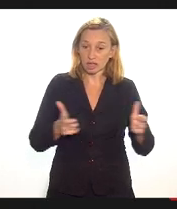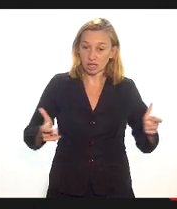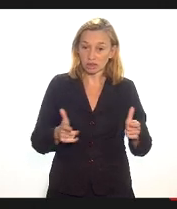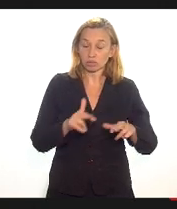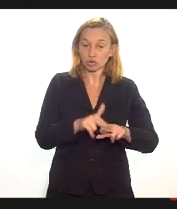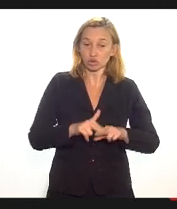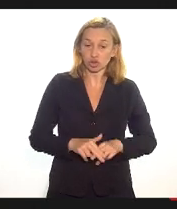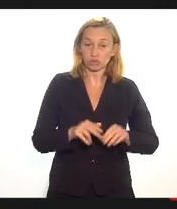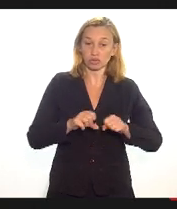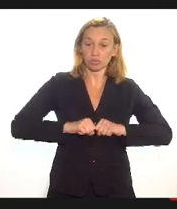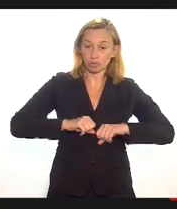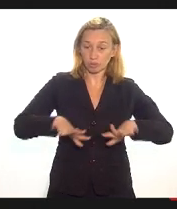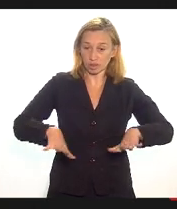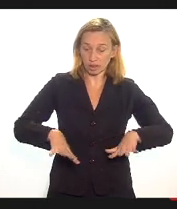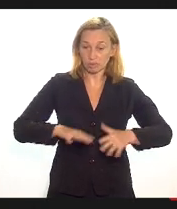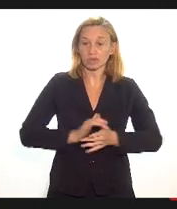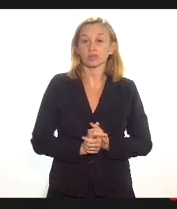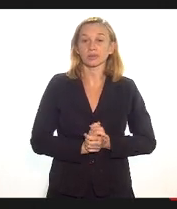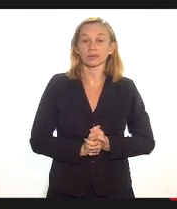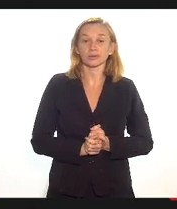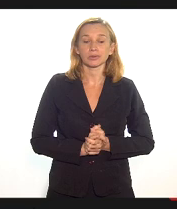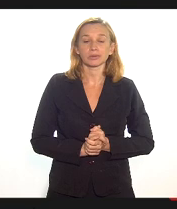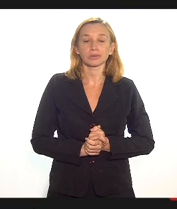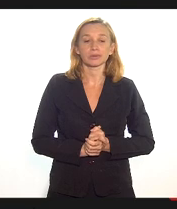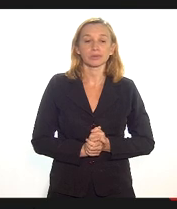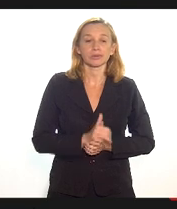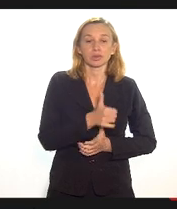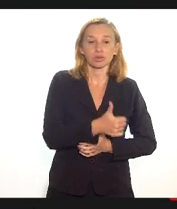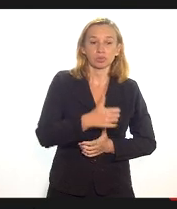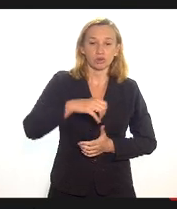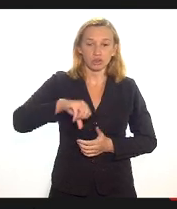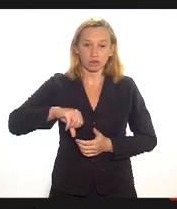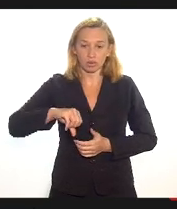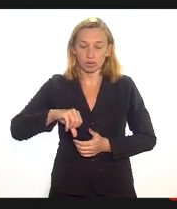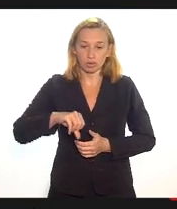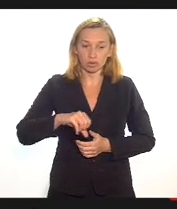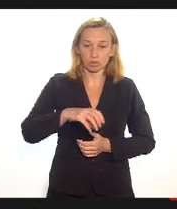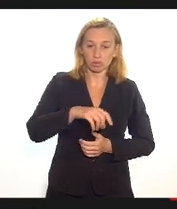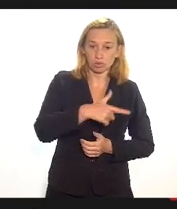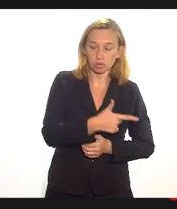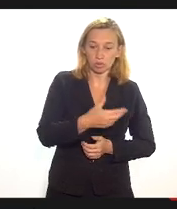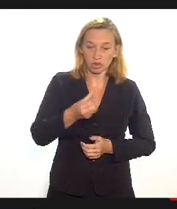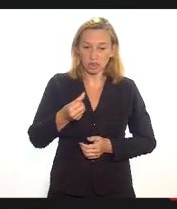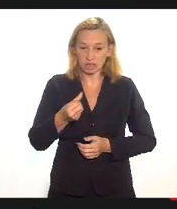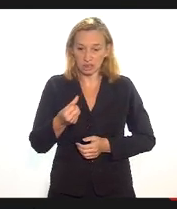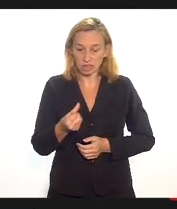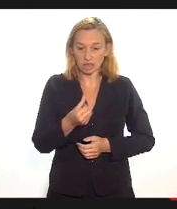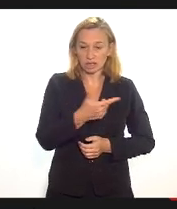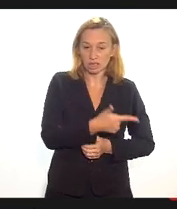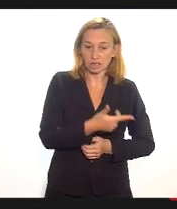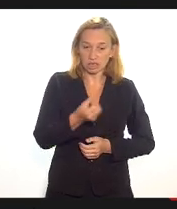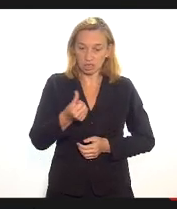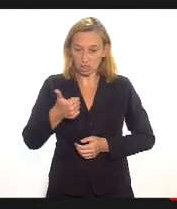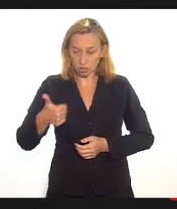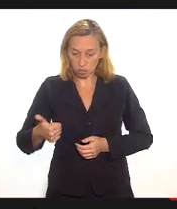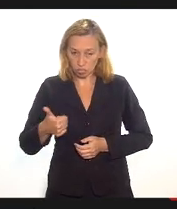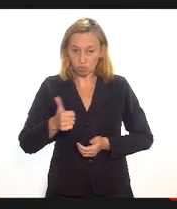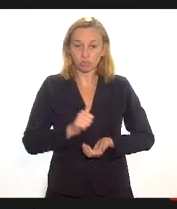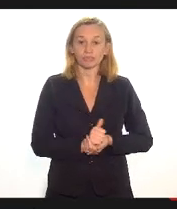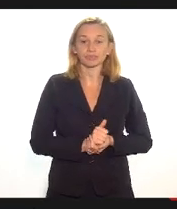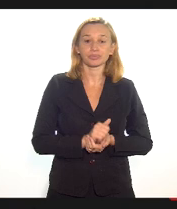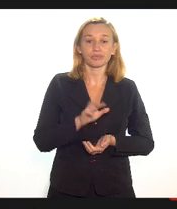pandemia. Né? Se a média do Brent em 2019 era da ordem de 60, 61 dólares por barril,